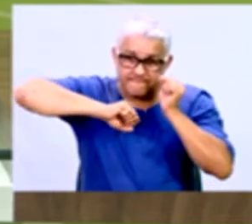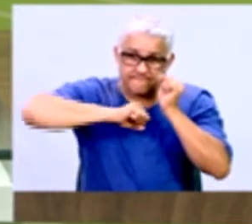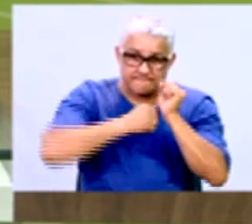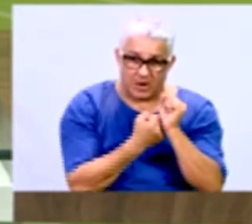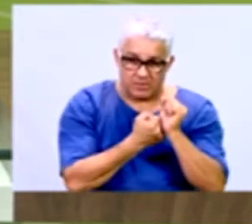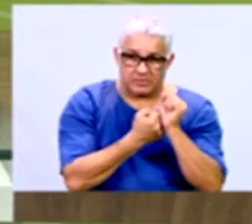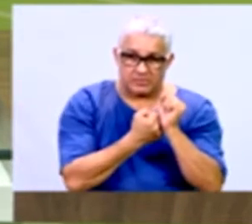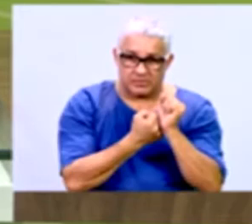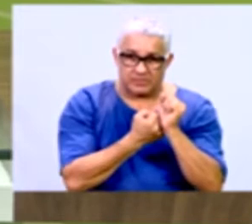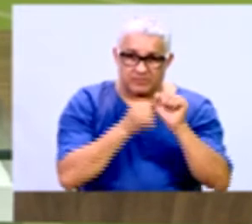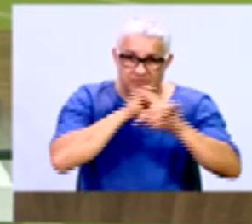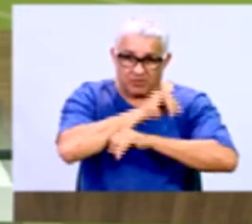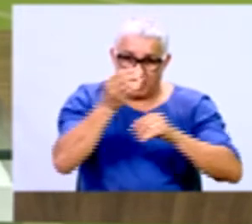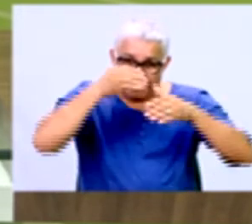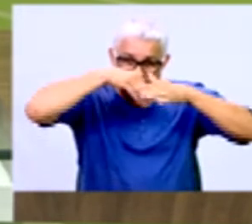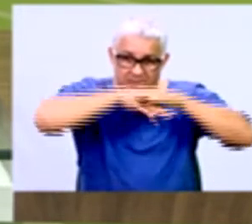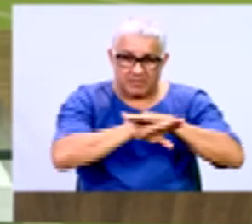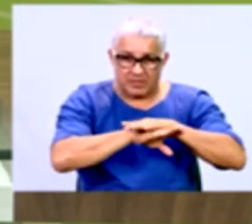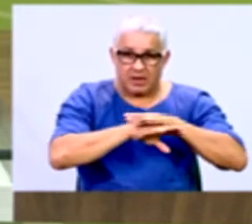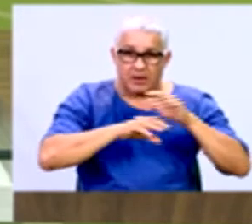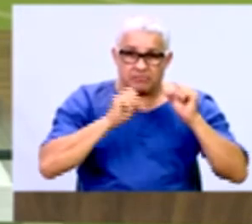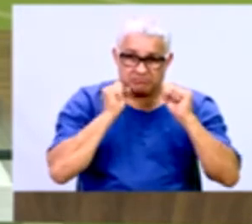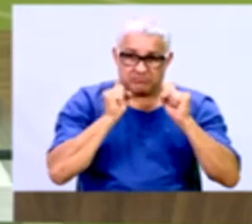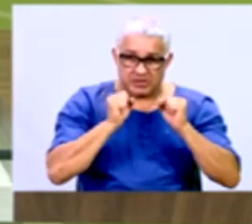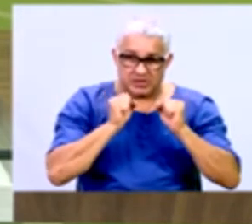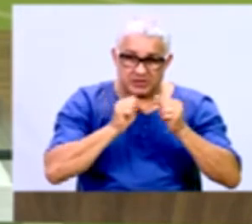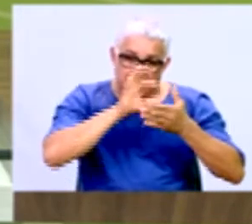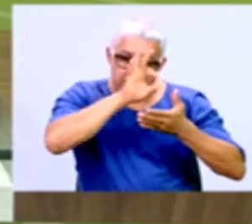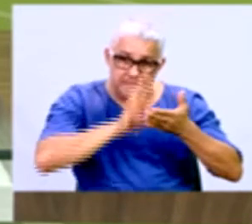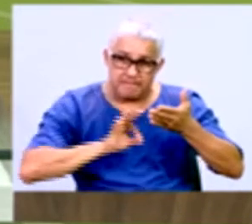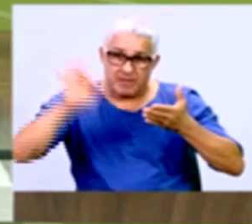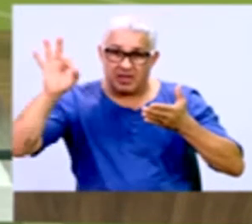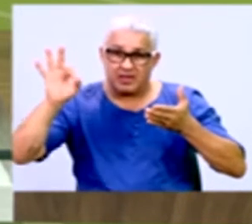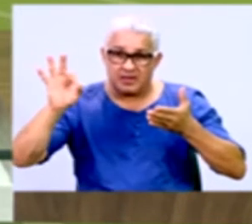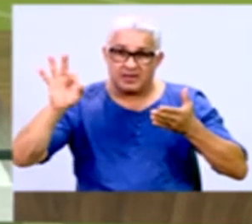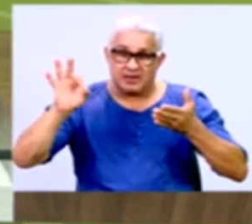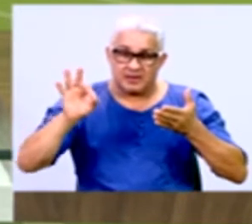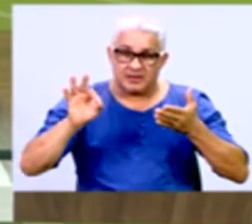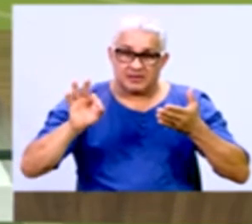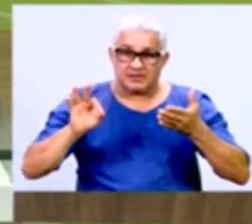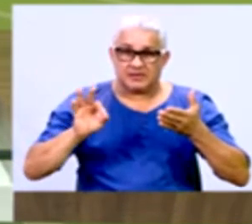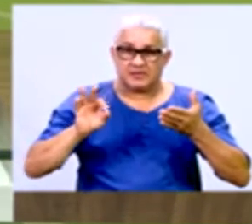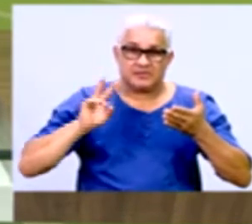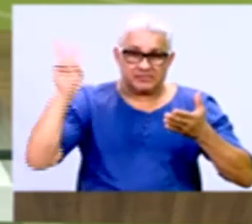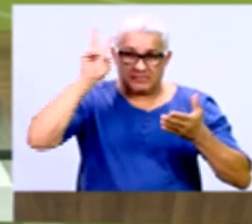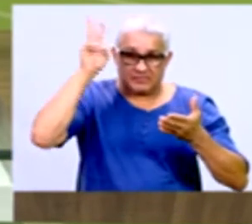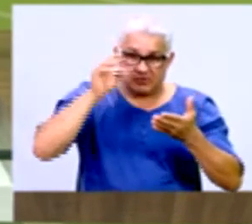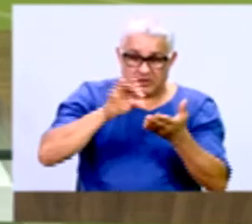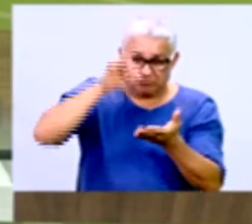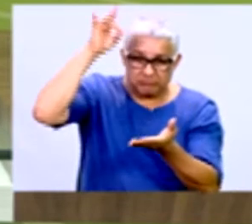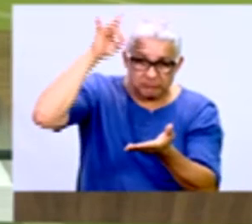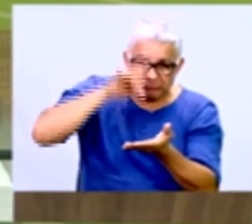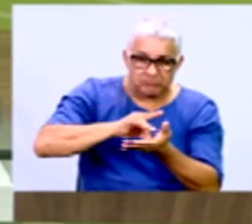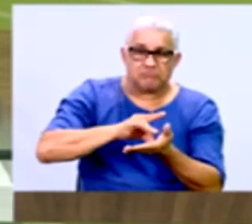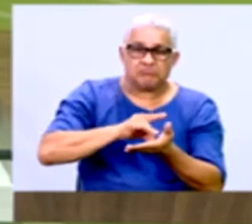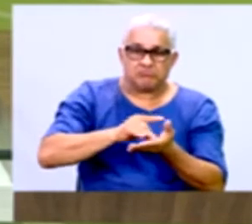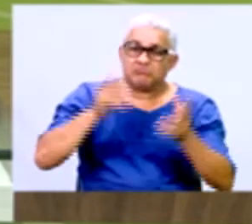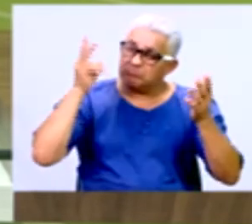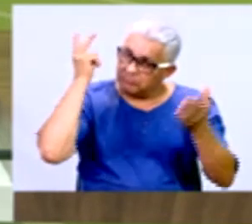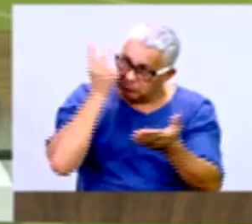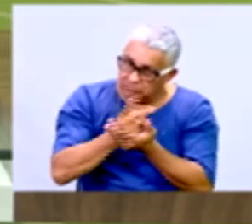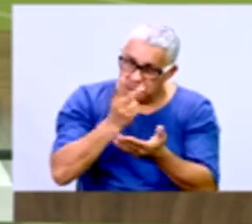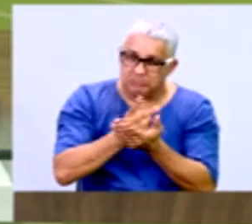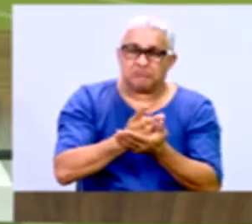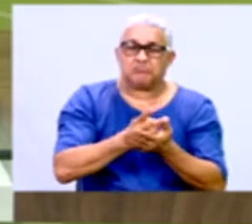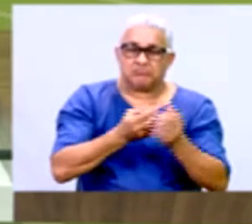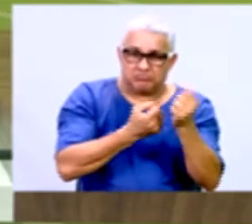fica armazenada e a gente só pode conferir essa informação com o valor original, aplicando a mesma metodologia